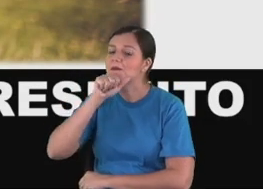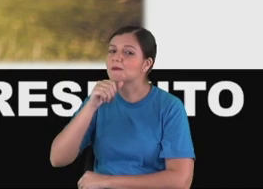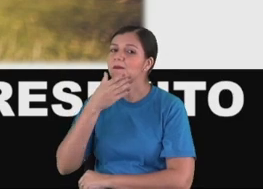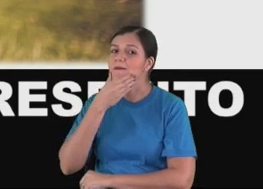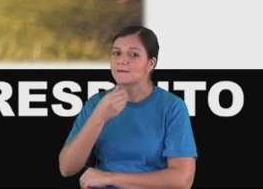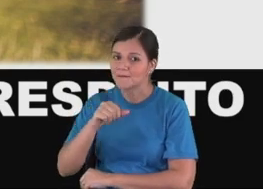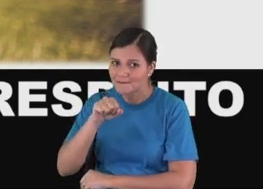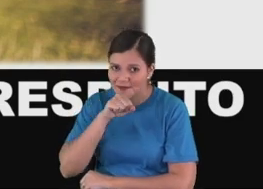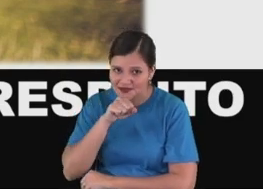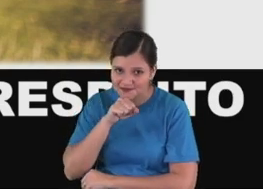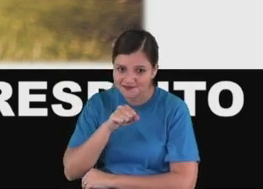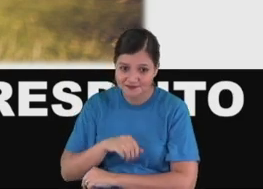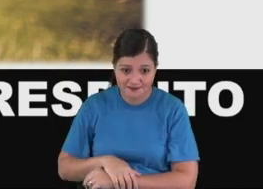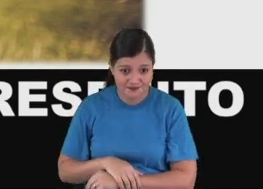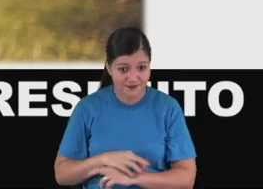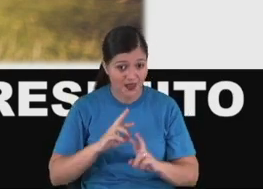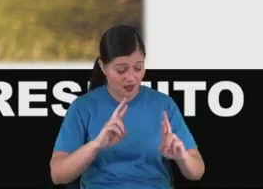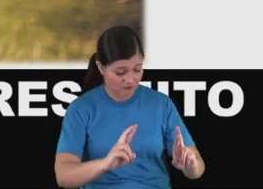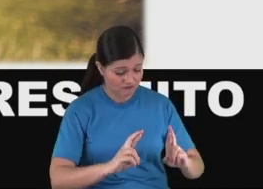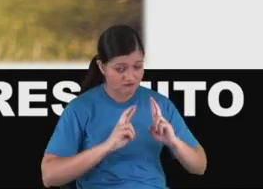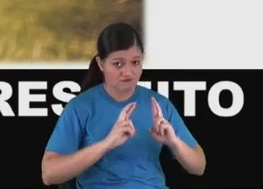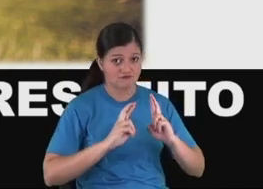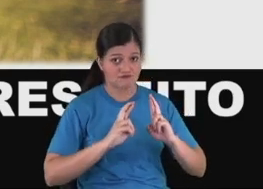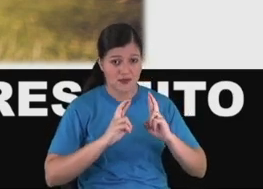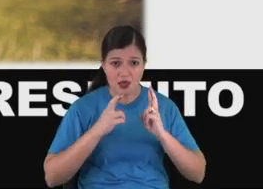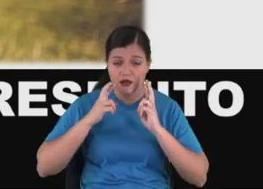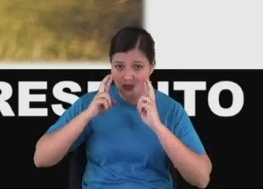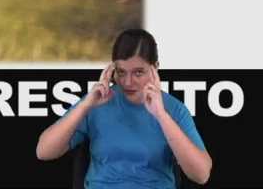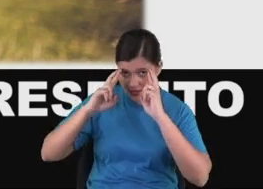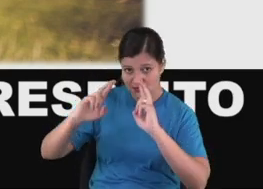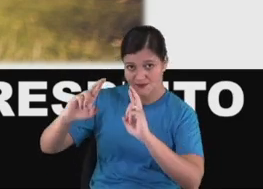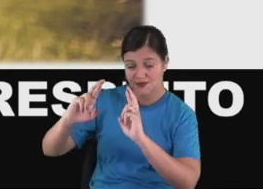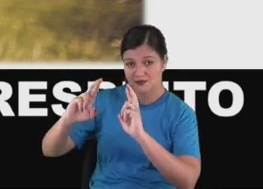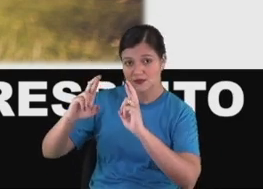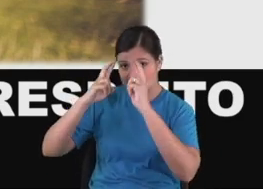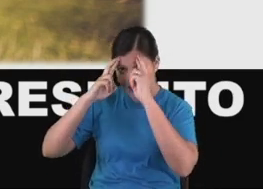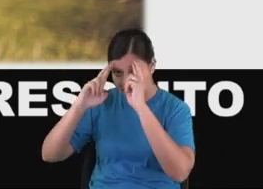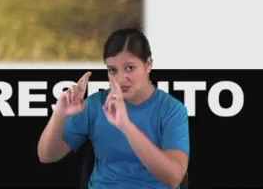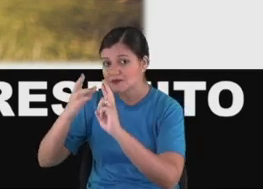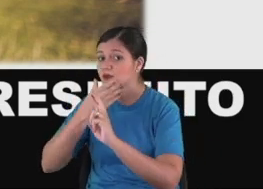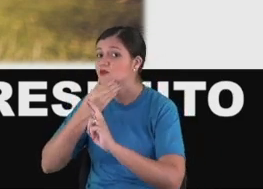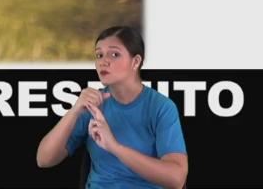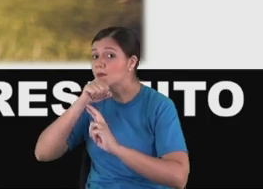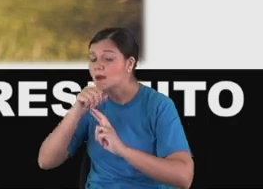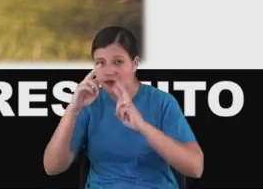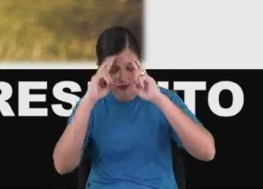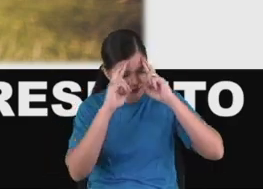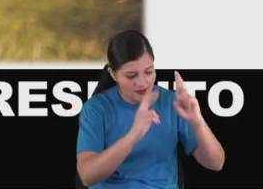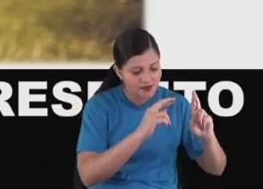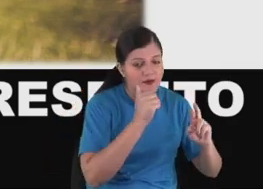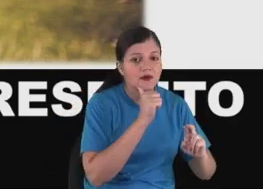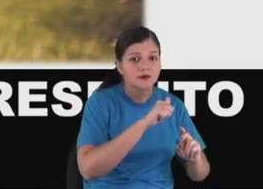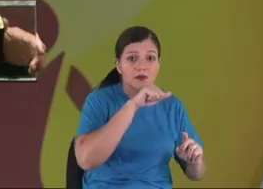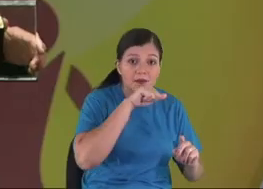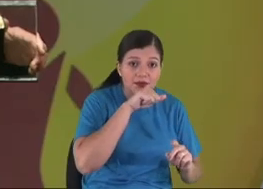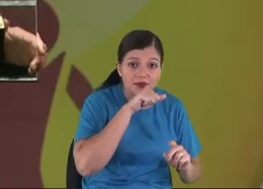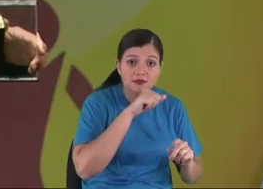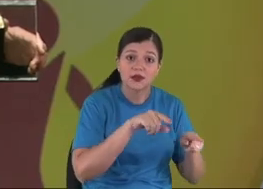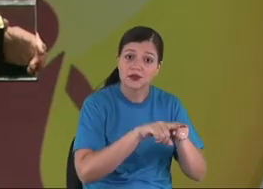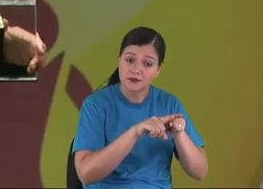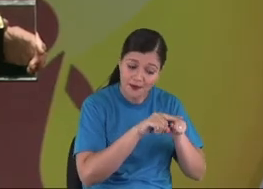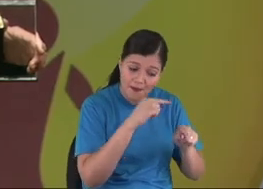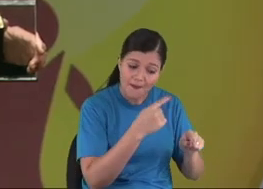Obediência e respeito a si como pai e a mãe, que é a auxiliar nessa grande tarefa.